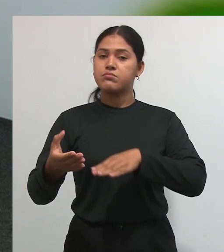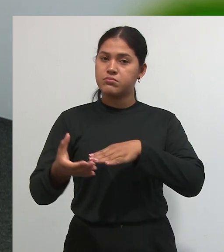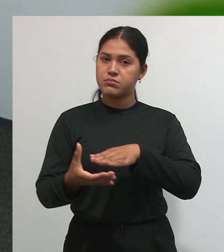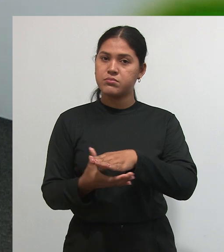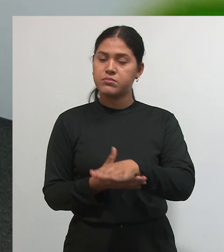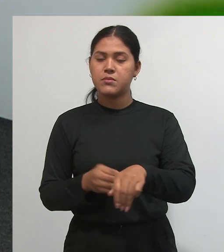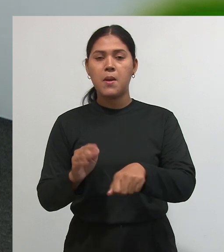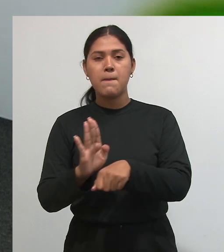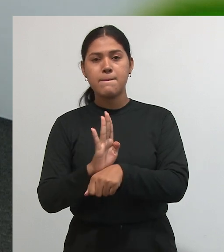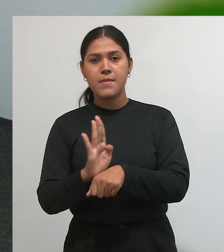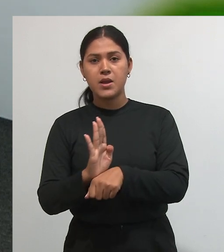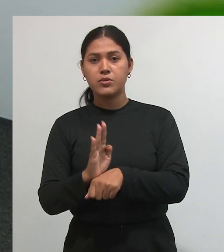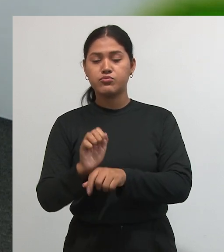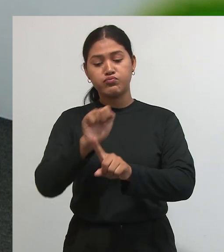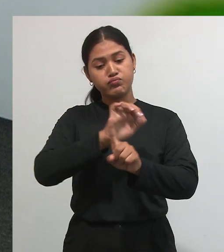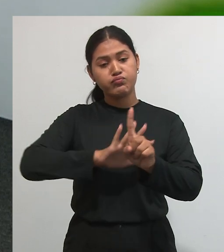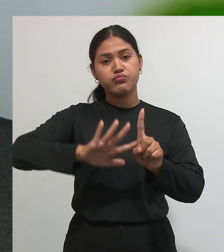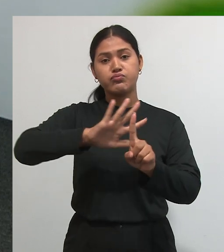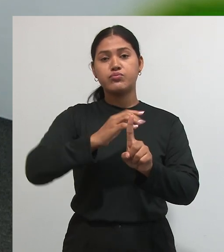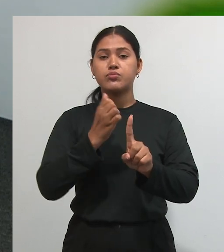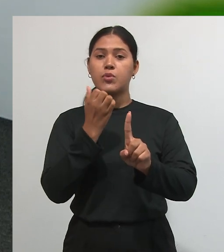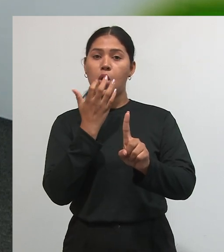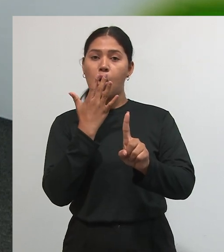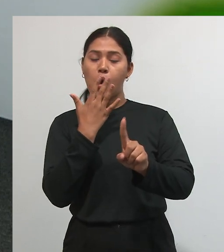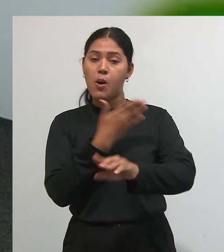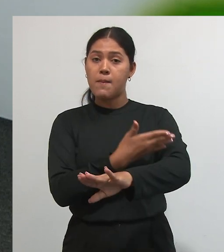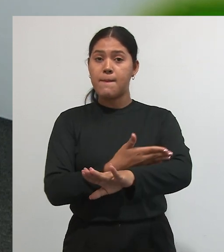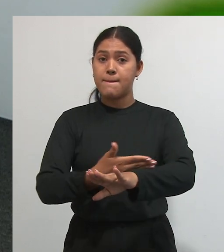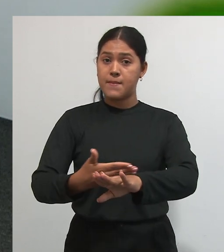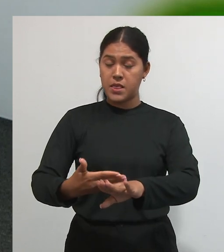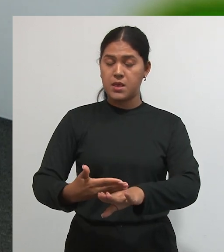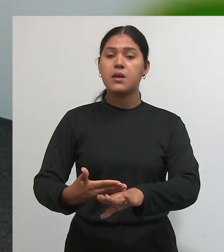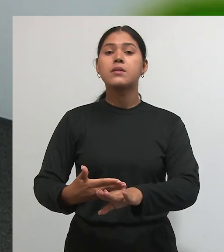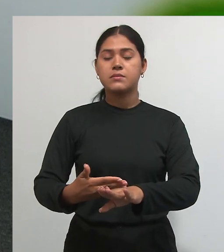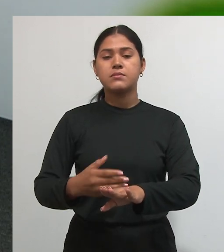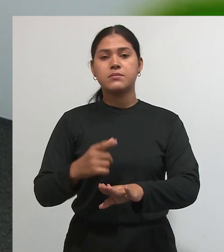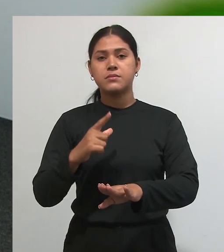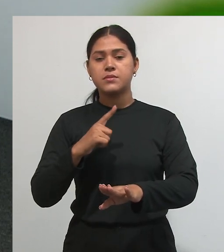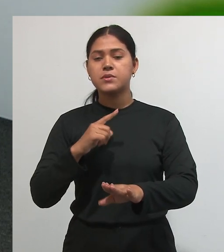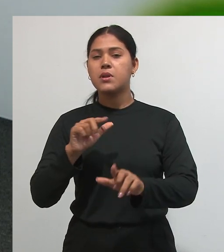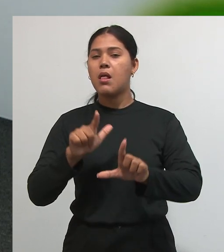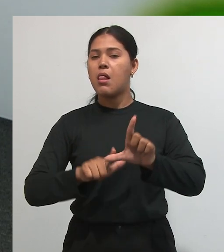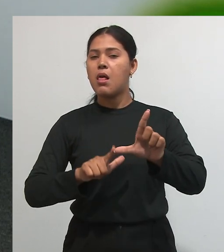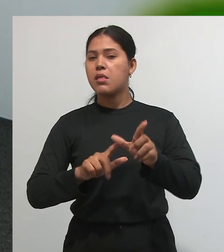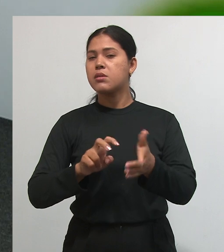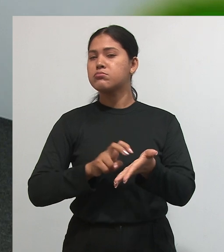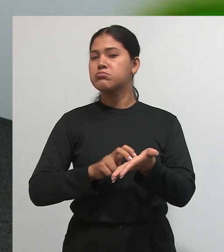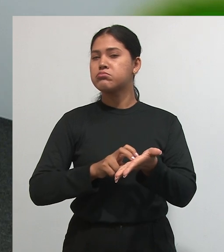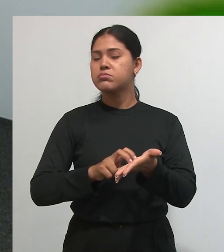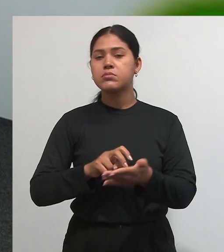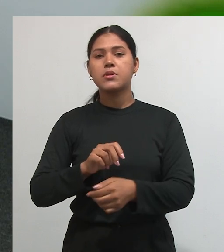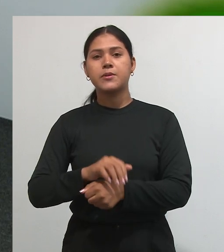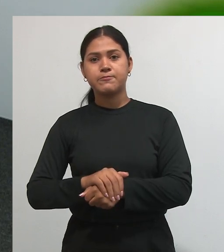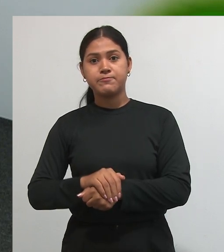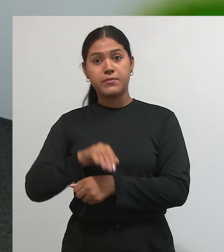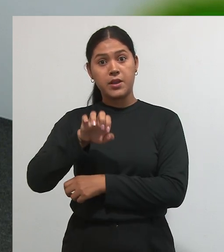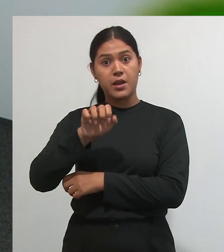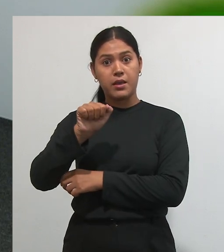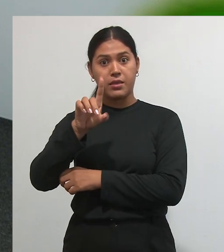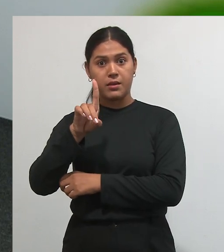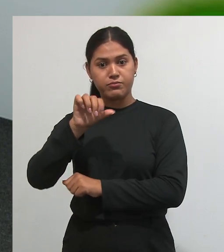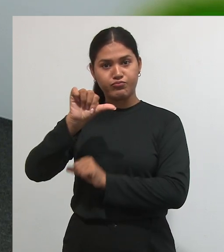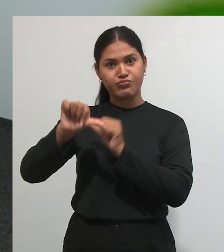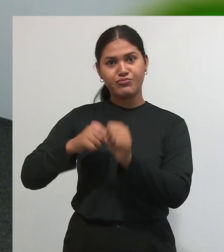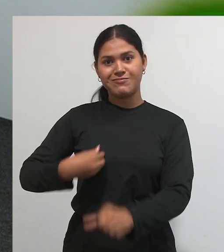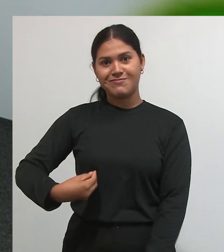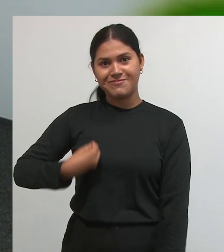sapatos beges. Ao meu fundo temos uma parede branca com dizeres escrito EAD, Mudando